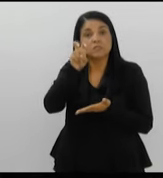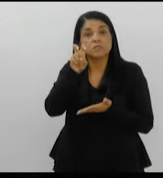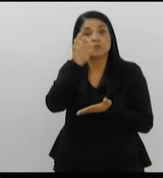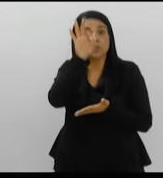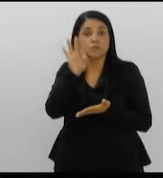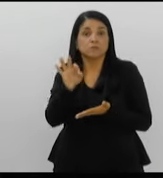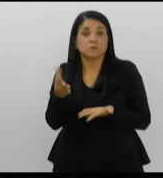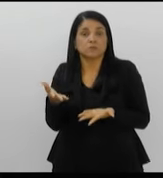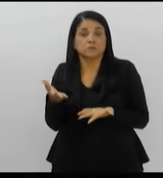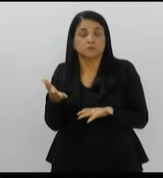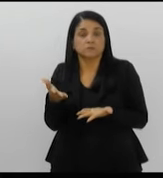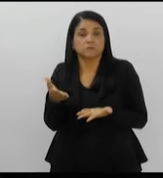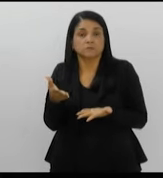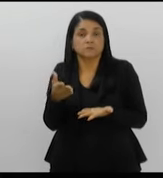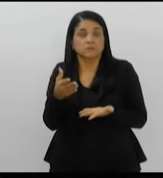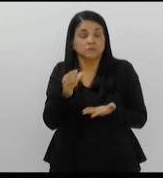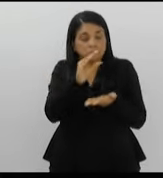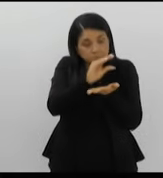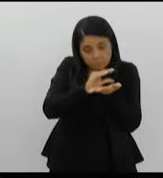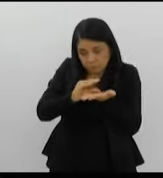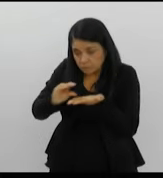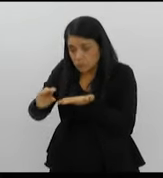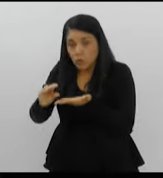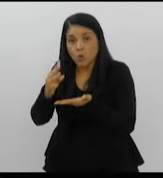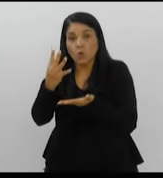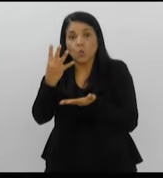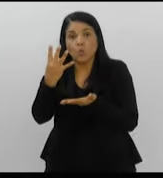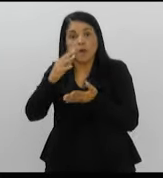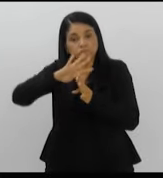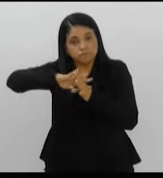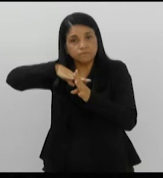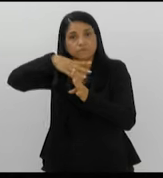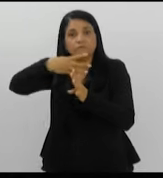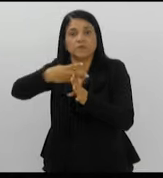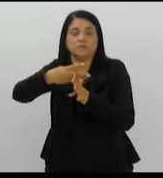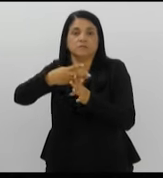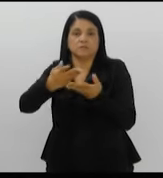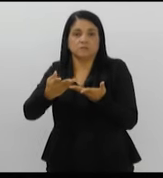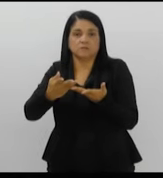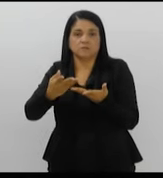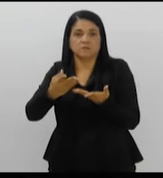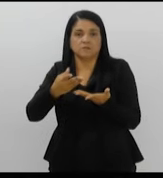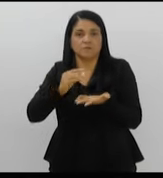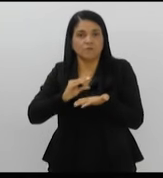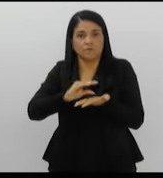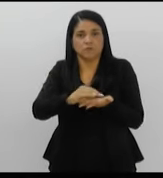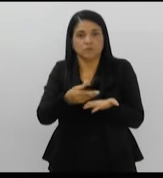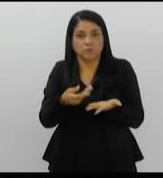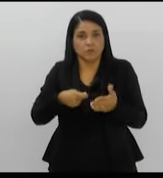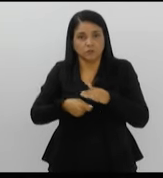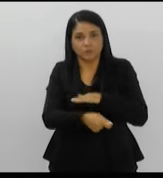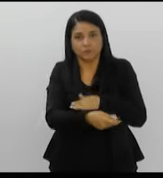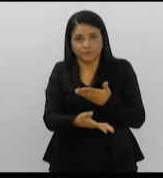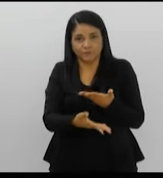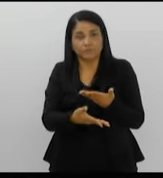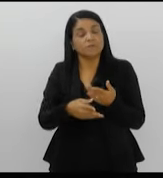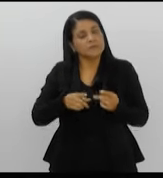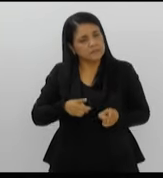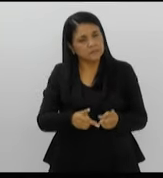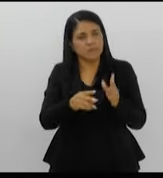5%. Você pode remanejar 4 vezes o investimento. Então, sempre faço essa